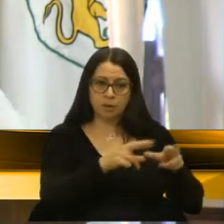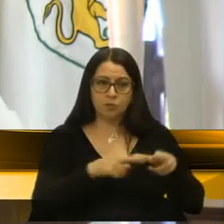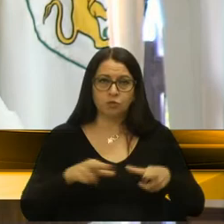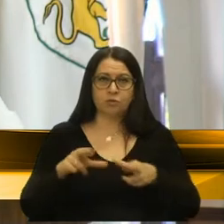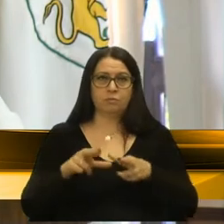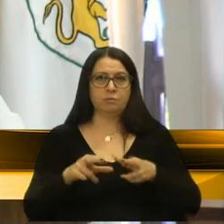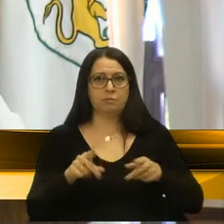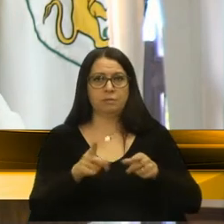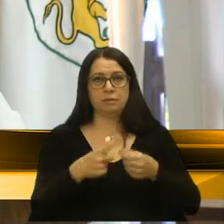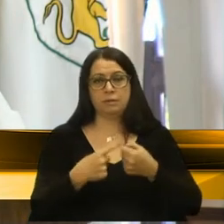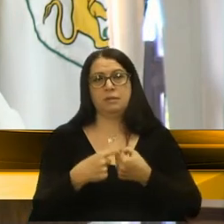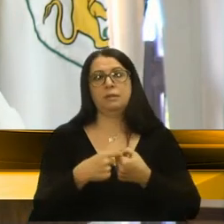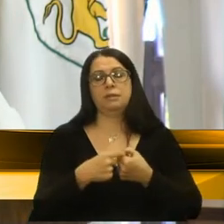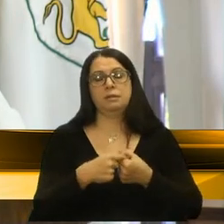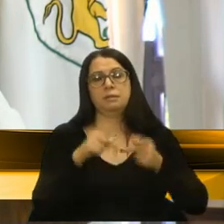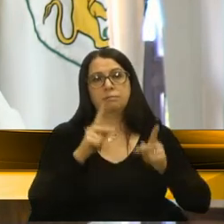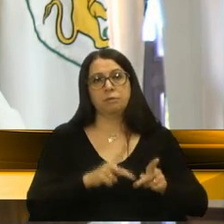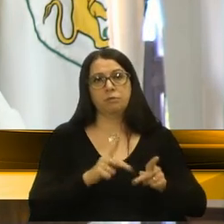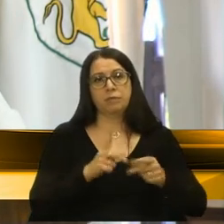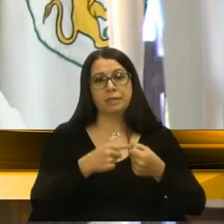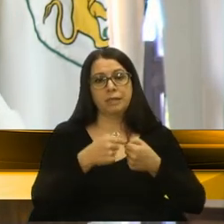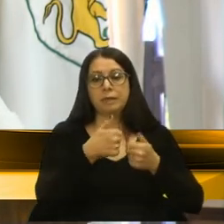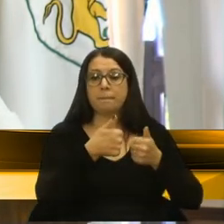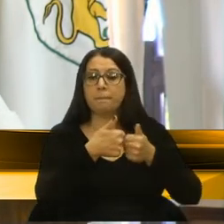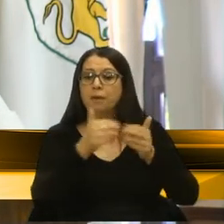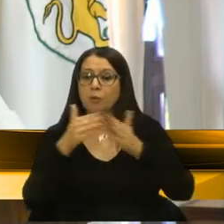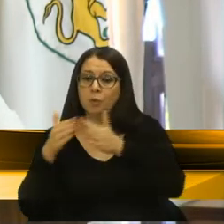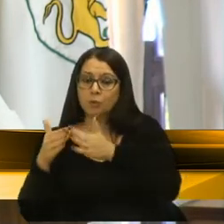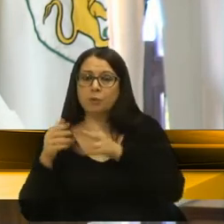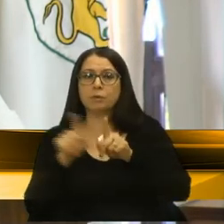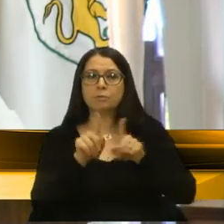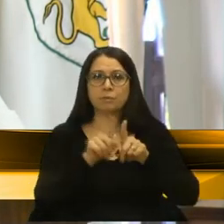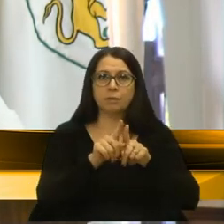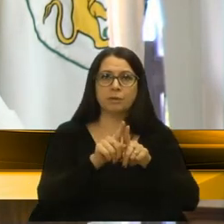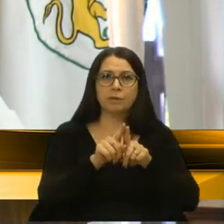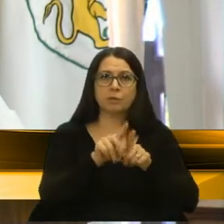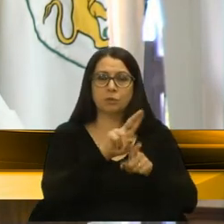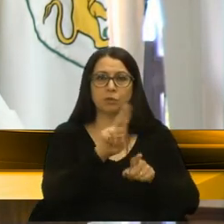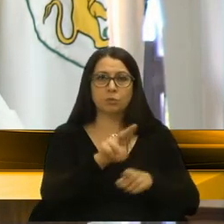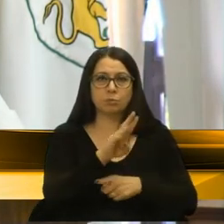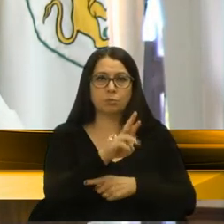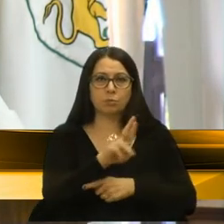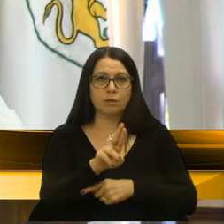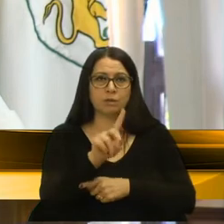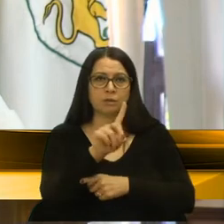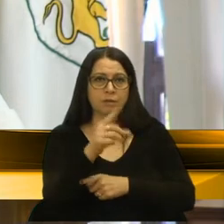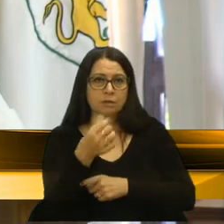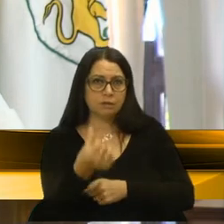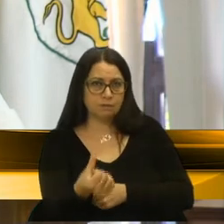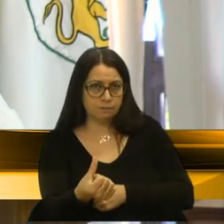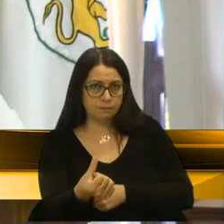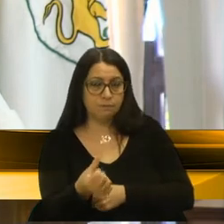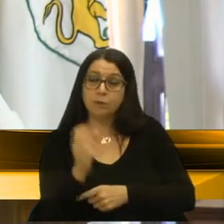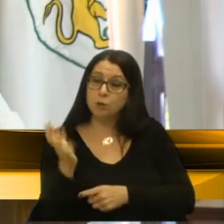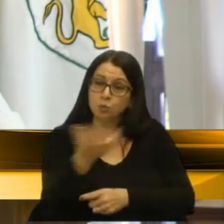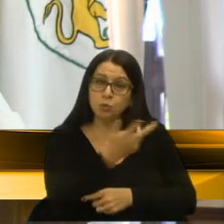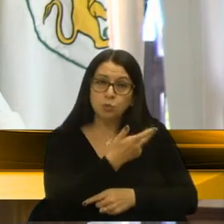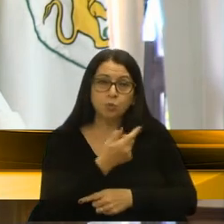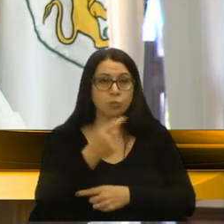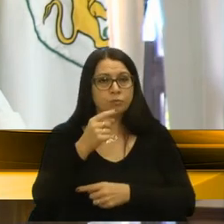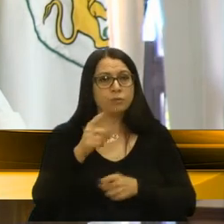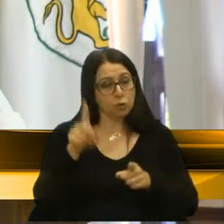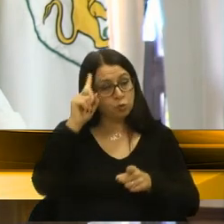da cidade, é pessoas de cidade vizinha, é pessoas que utilizam a BR-116. Que todos os